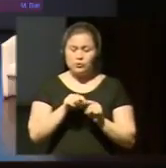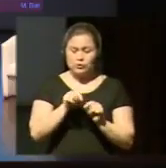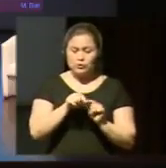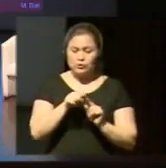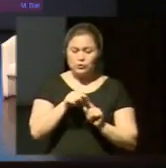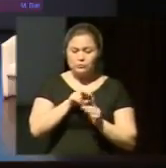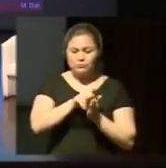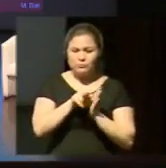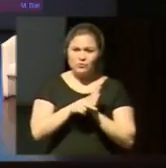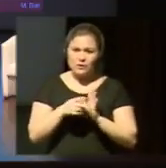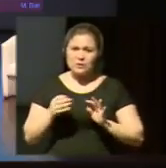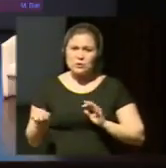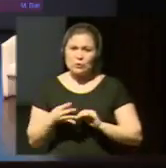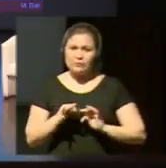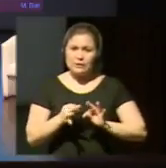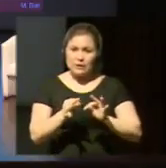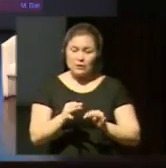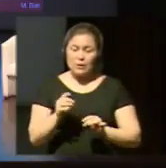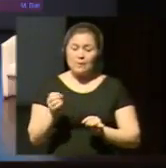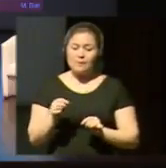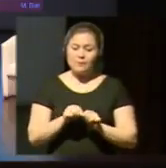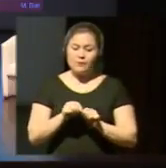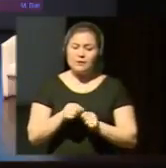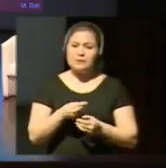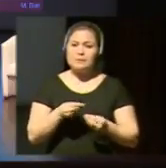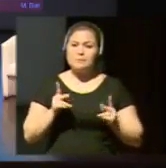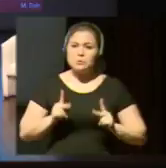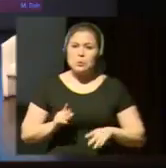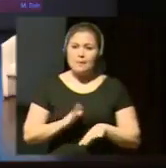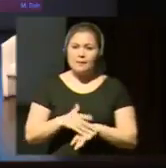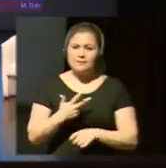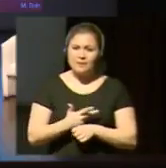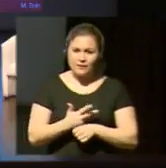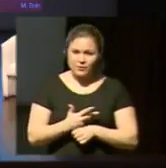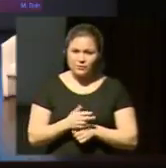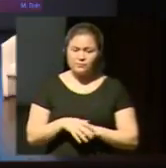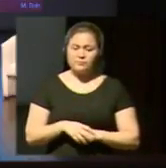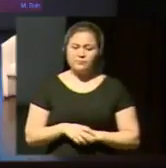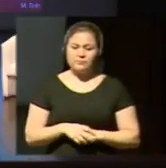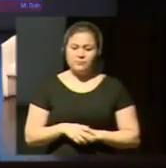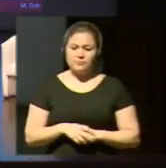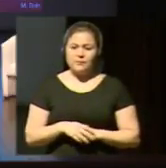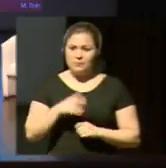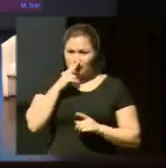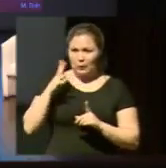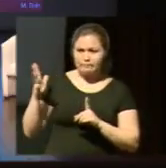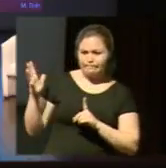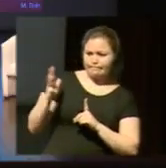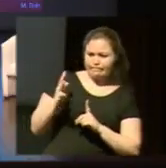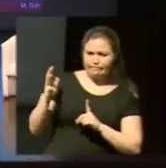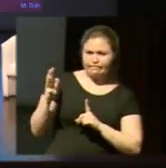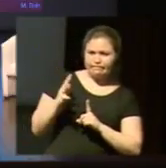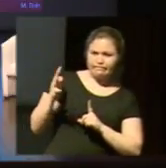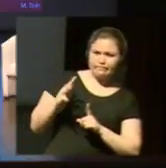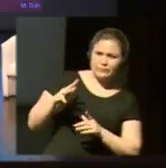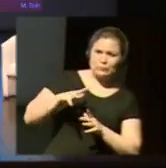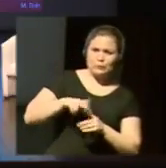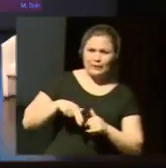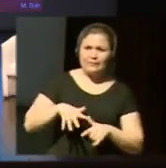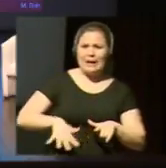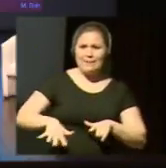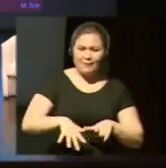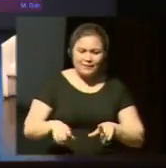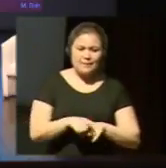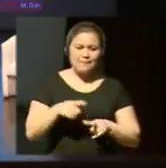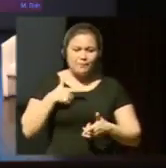dinâmico, novas tecnologias, isso produz para as pessoas de mais idade tanto pressão por parte do ambiente, pressão para se adaptar,